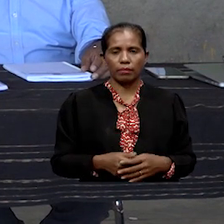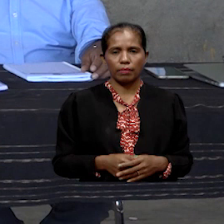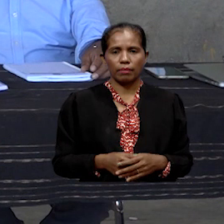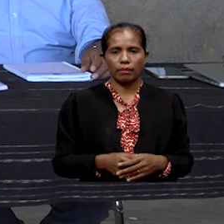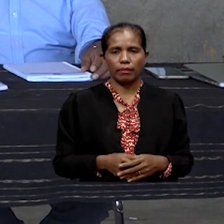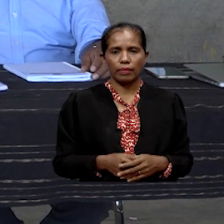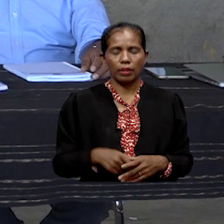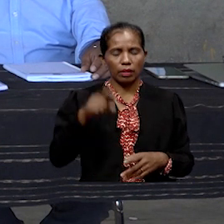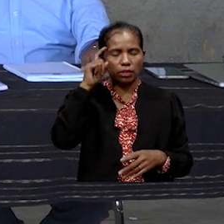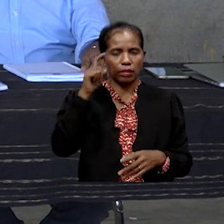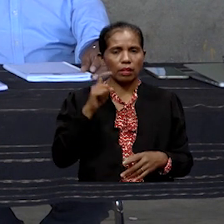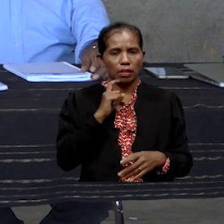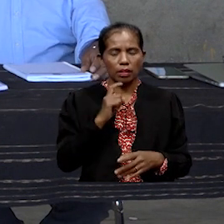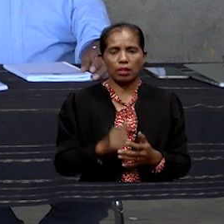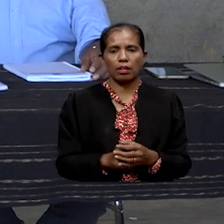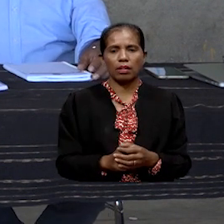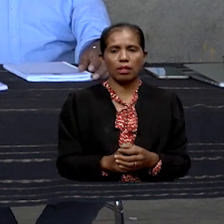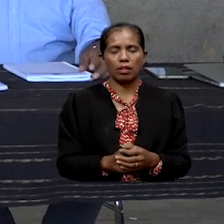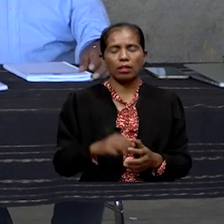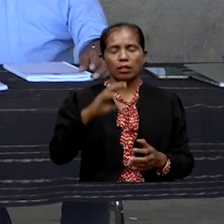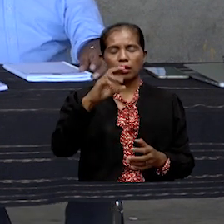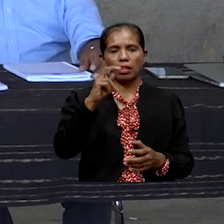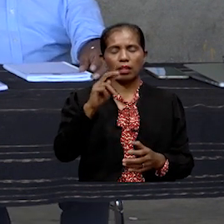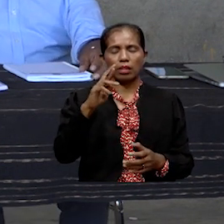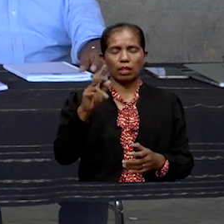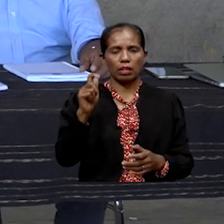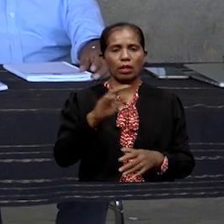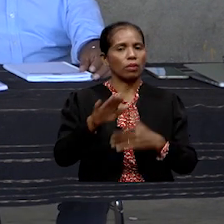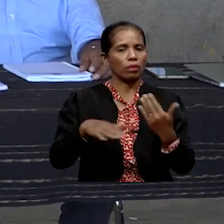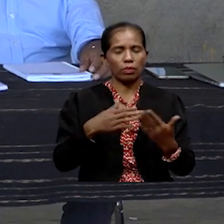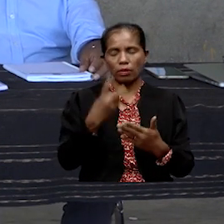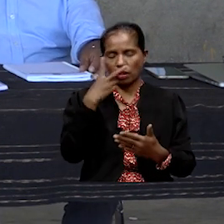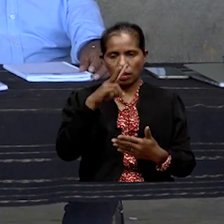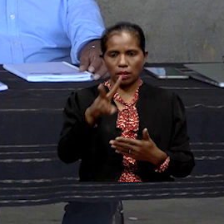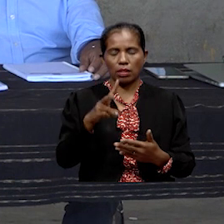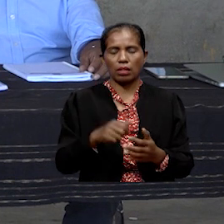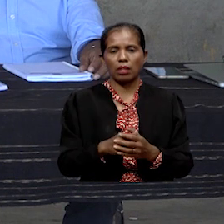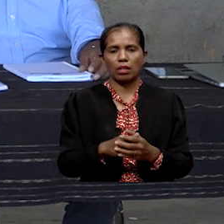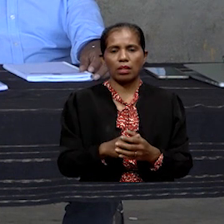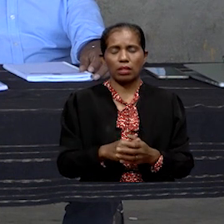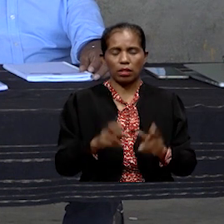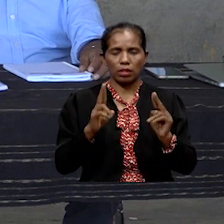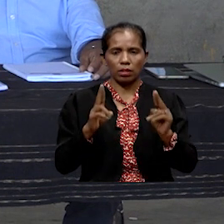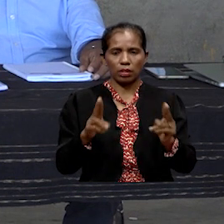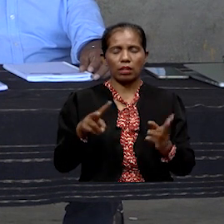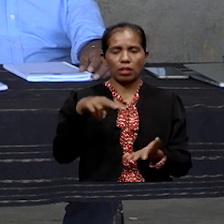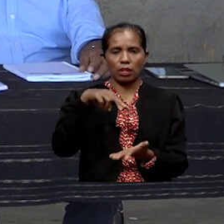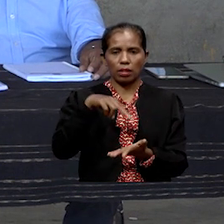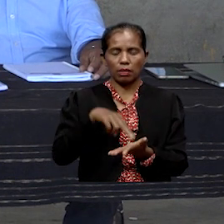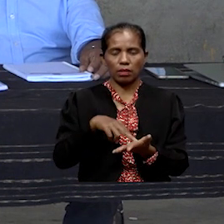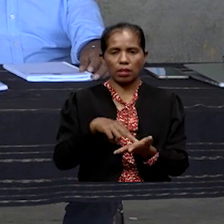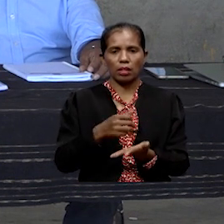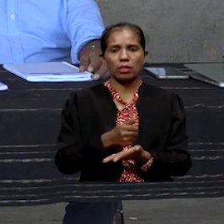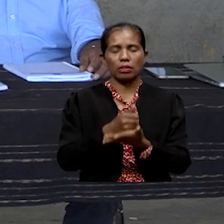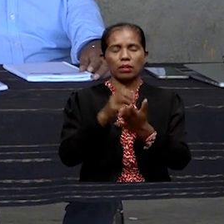Mambot Kairala Shanana Gushmaun, partido CNRT, uni aliado estômago, harekata, urgente, hambrique, defende